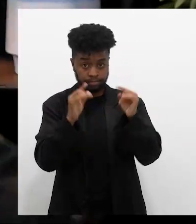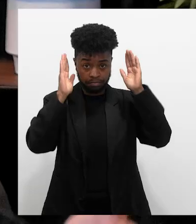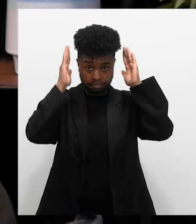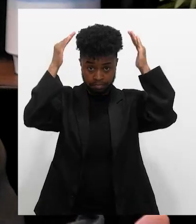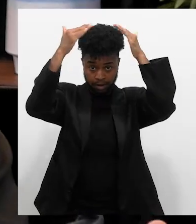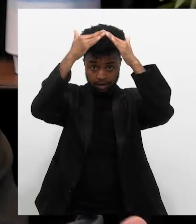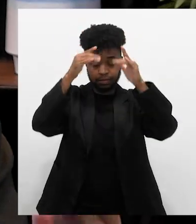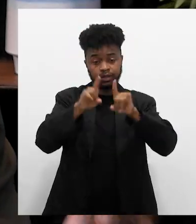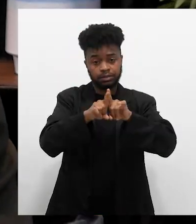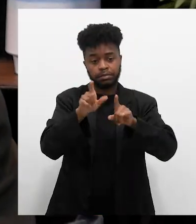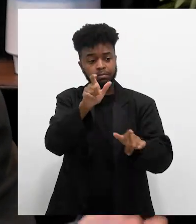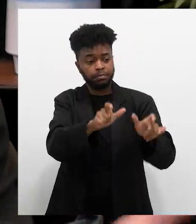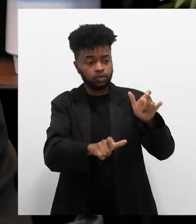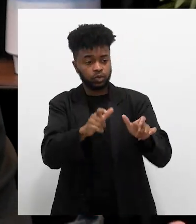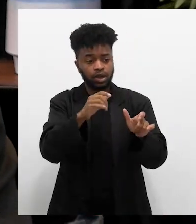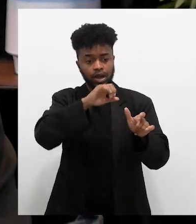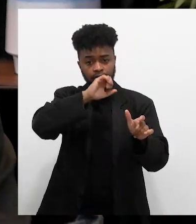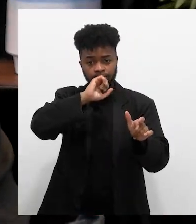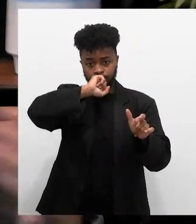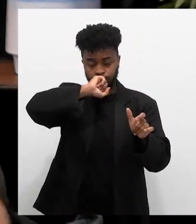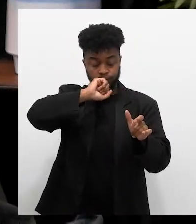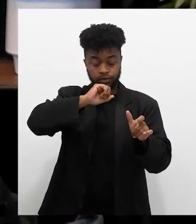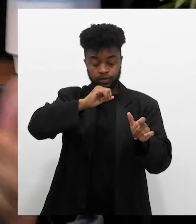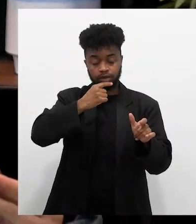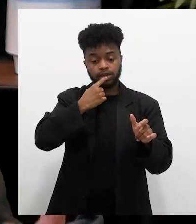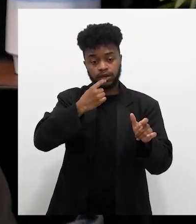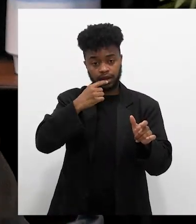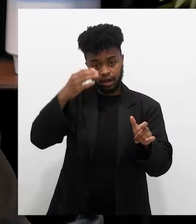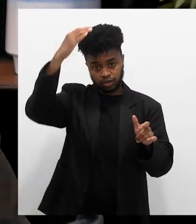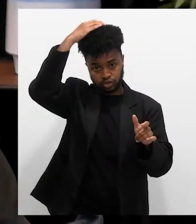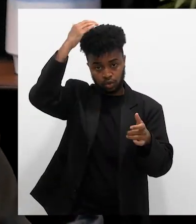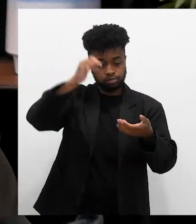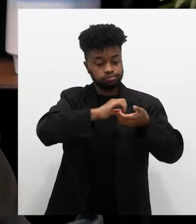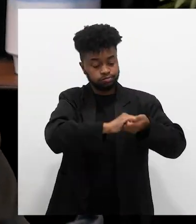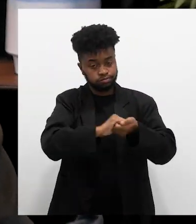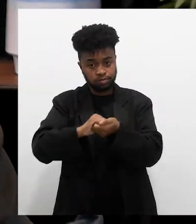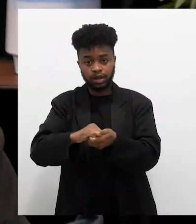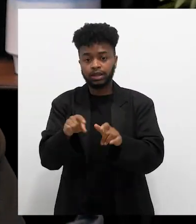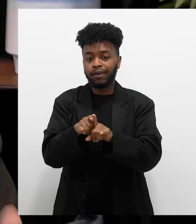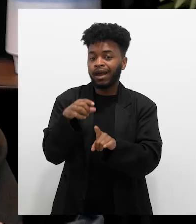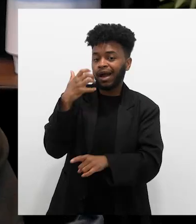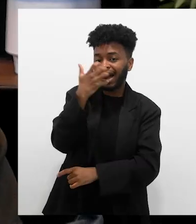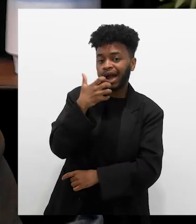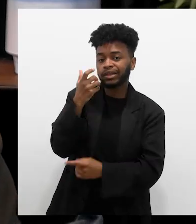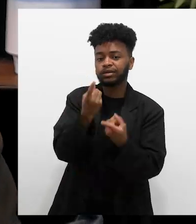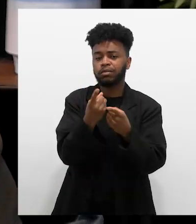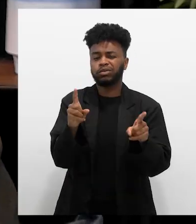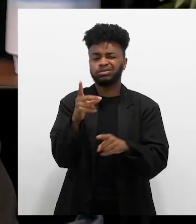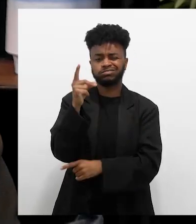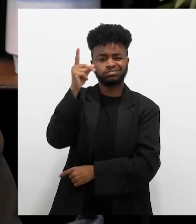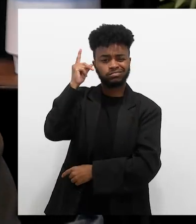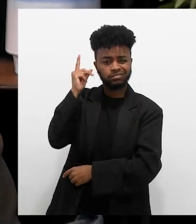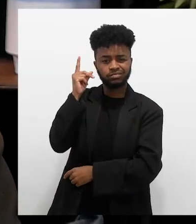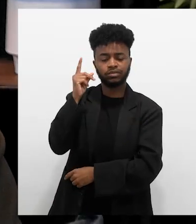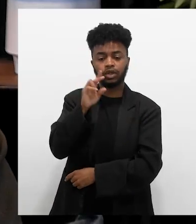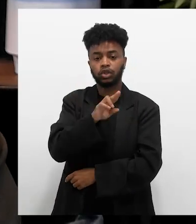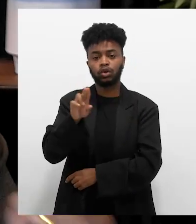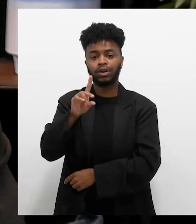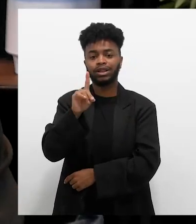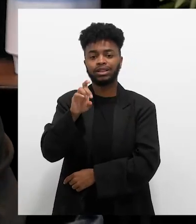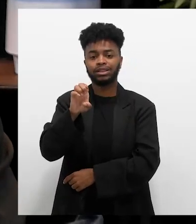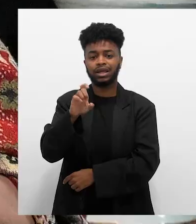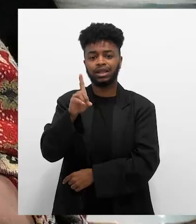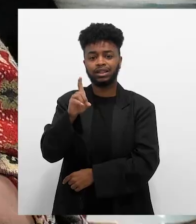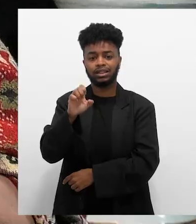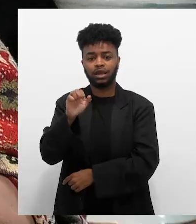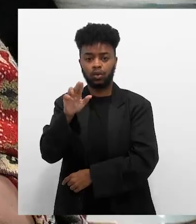aí recebe os cumprimentos dos cardeais, e os cardeais unidos a ele cantam, entoam um hino muito antigo chamado Te